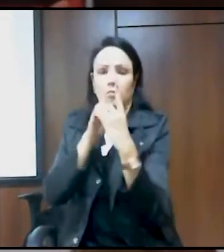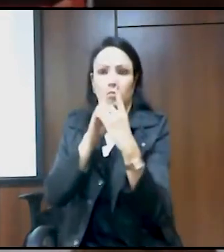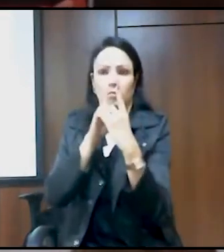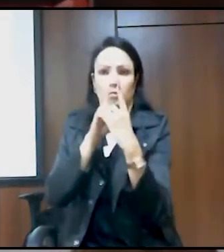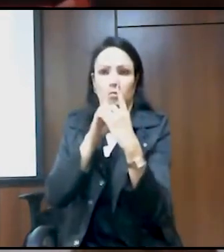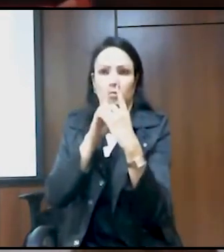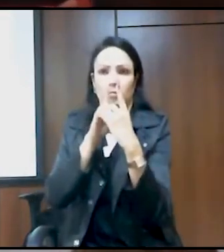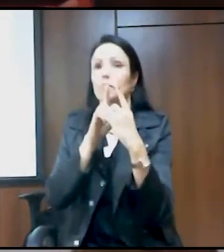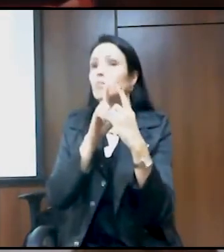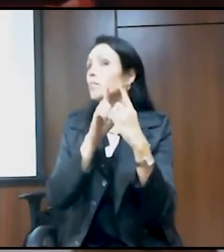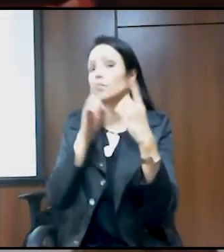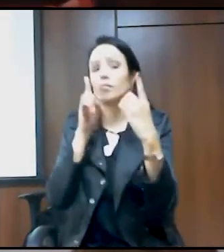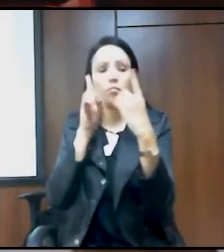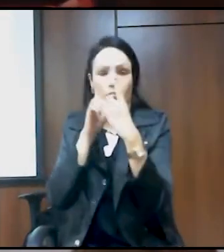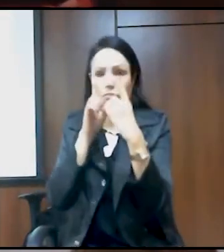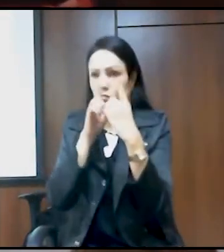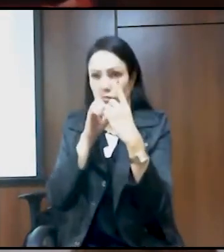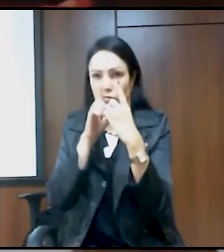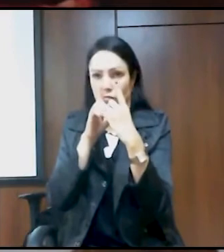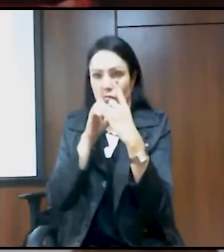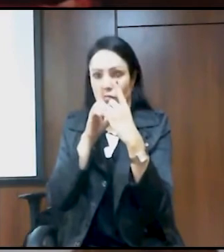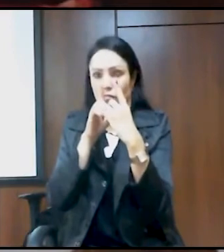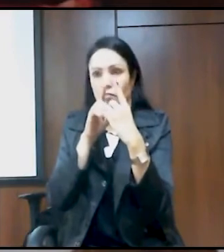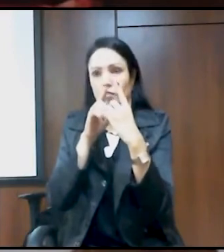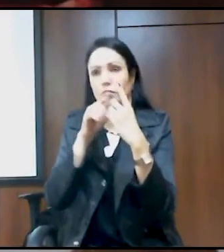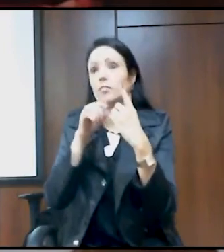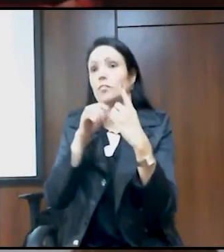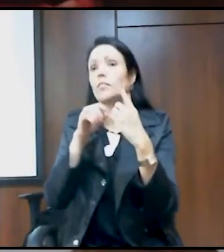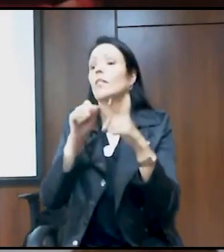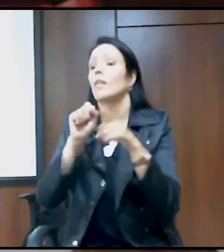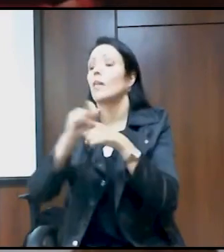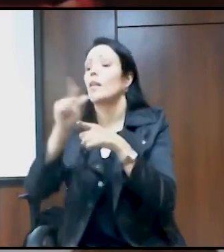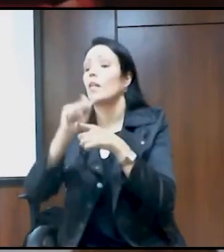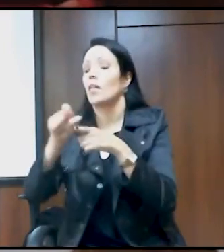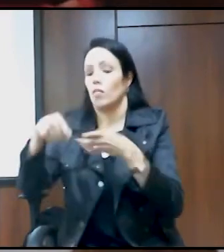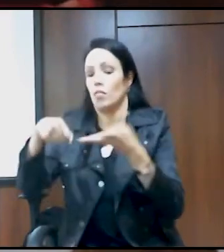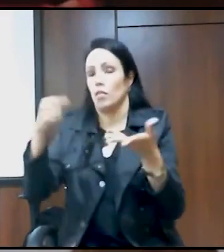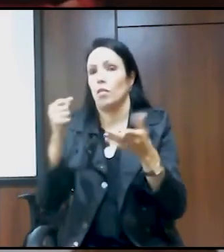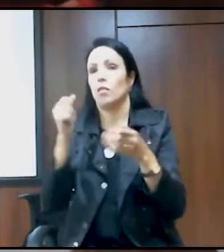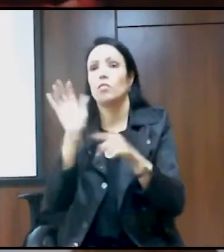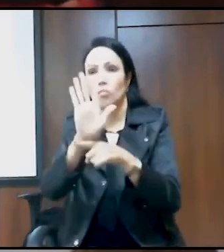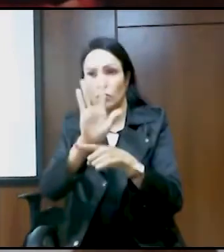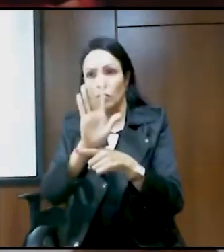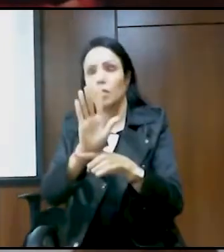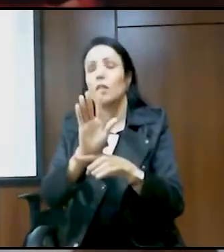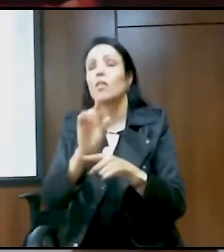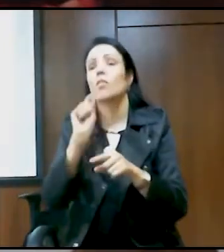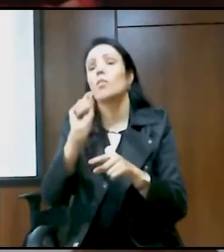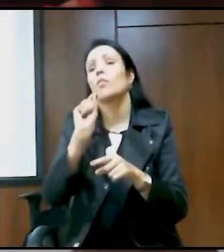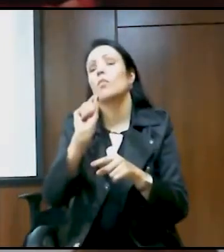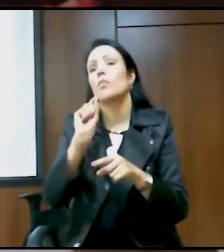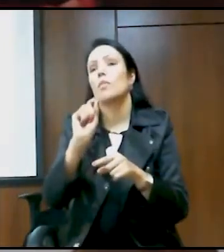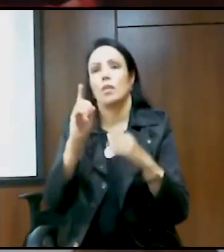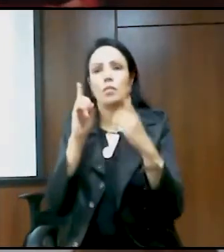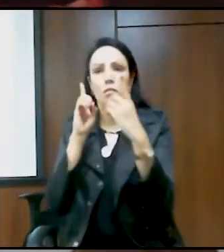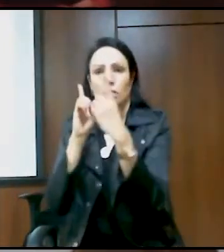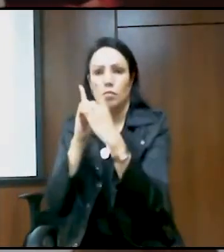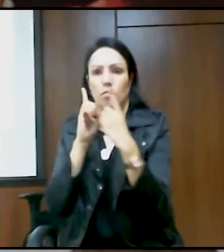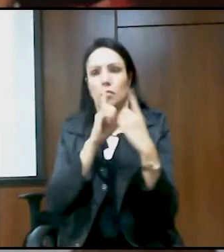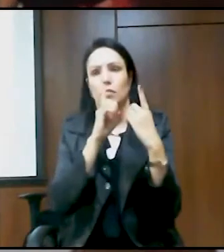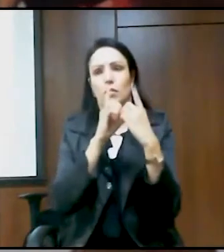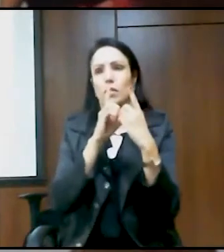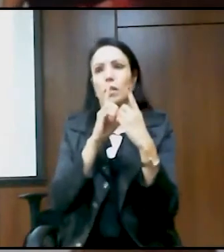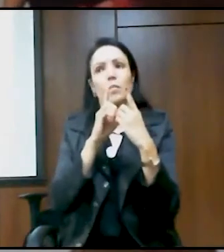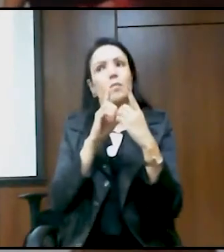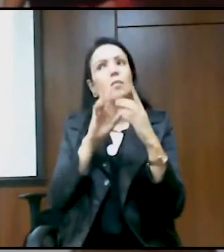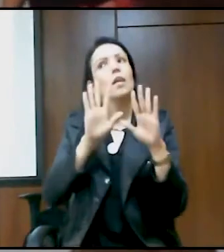quem não está sendo atendido. E o Bolsa Aluguel, ele está num lugar muito específico que ele atende não